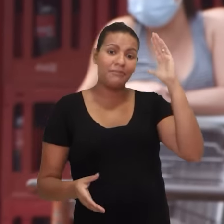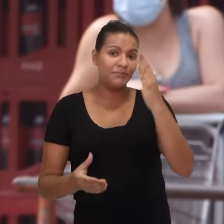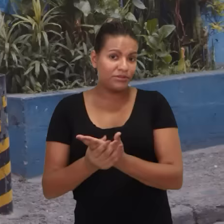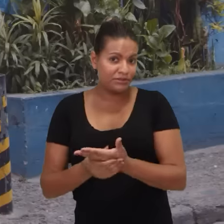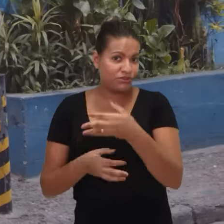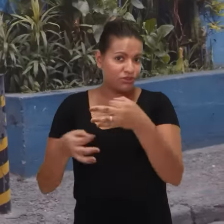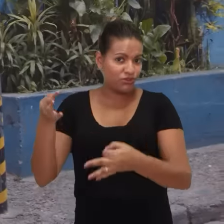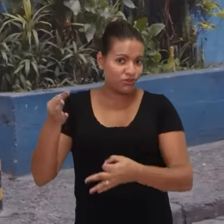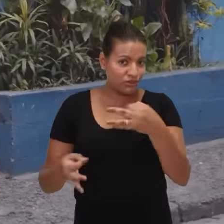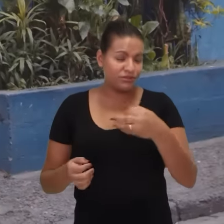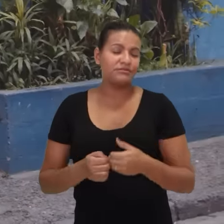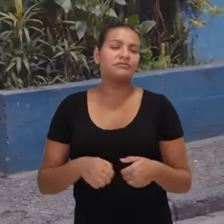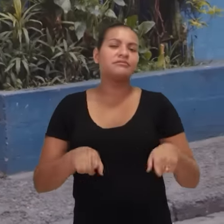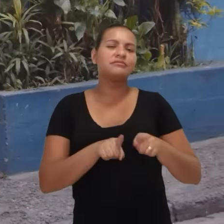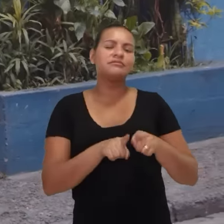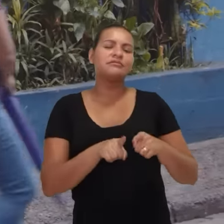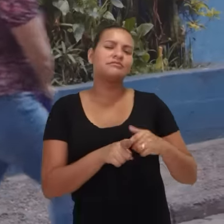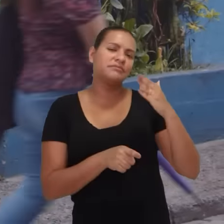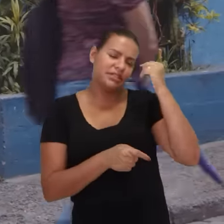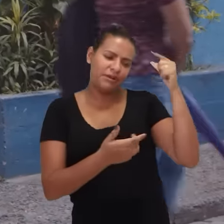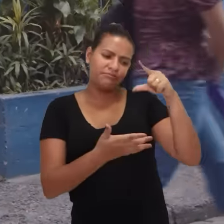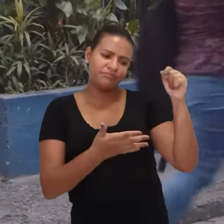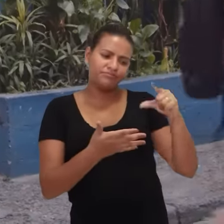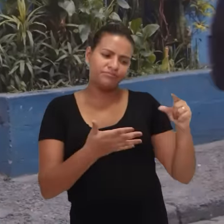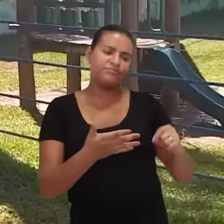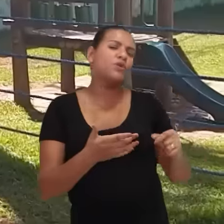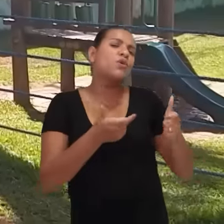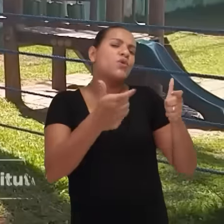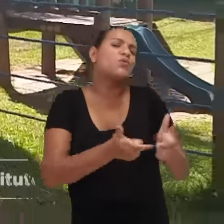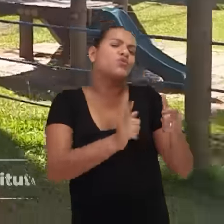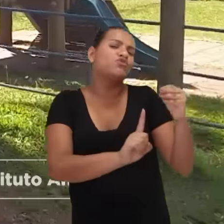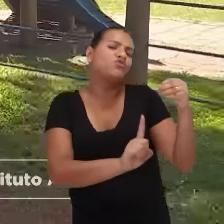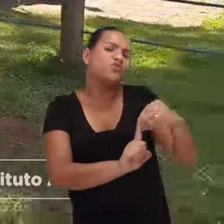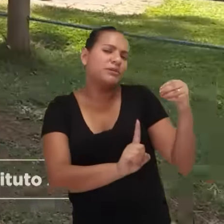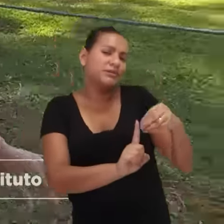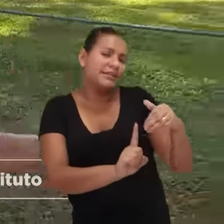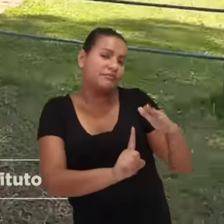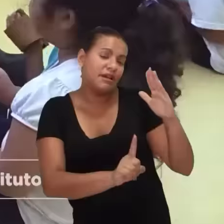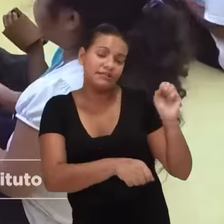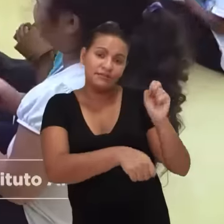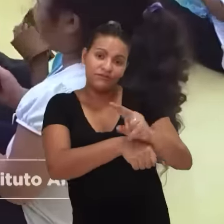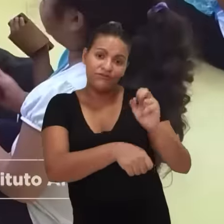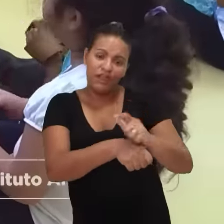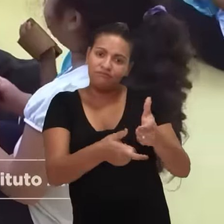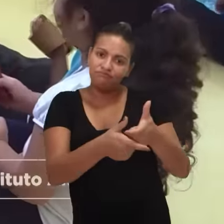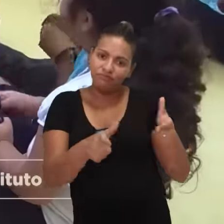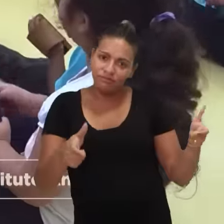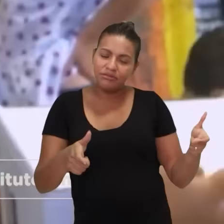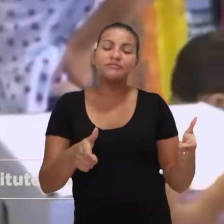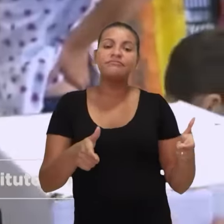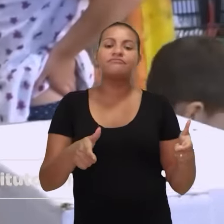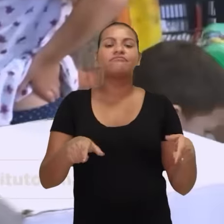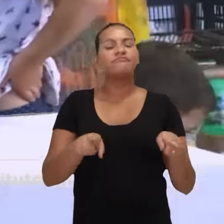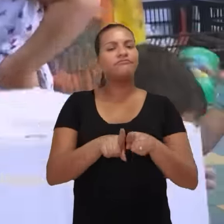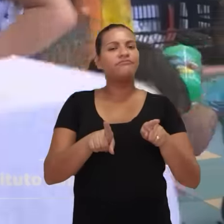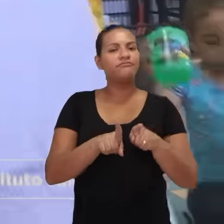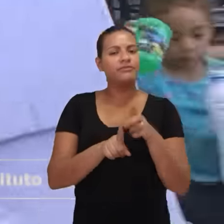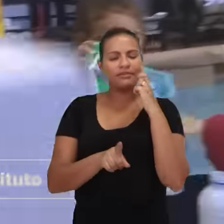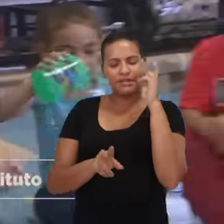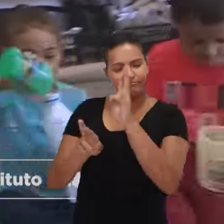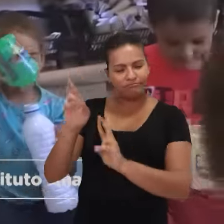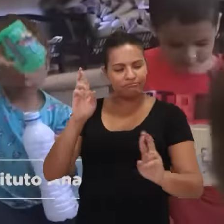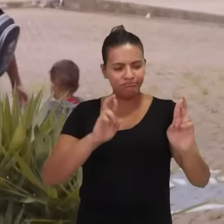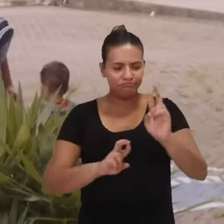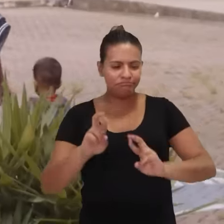judiciais, estabelecer critérios de vulnerabilidade e ampliar vagas para as que mais precisam, e, claro, monitorar a qualidade